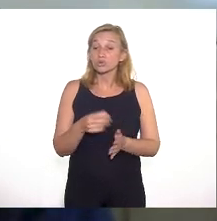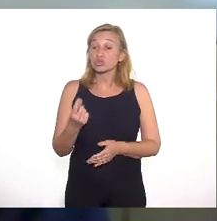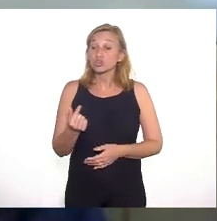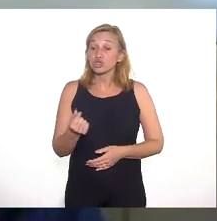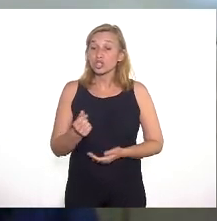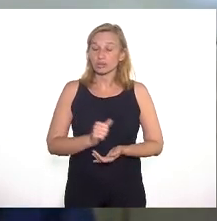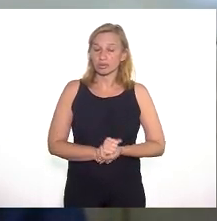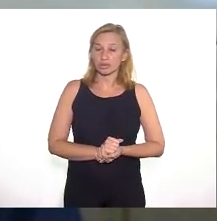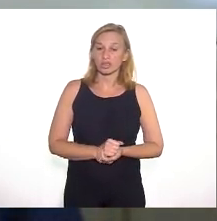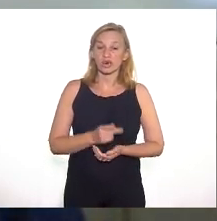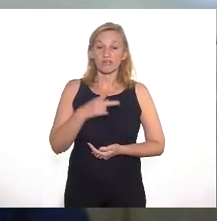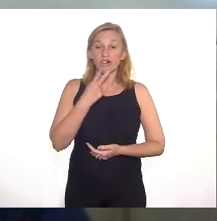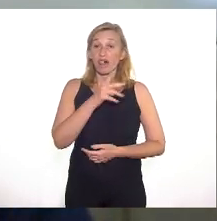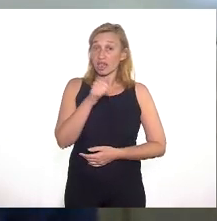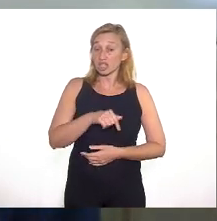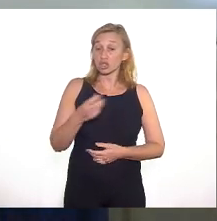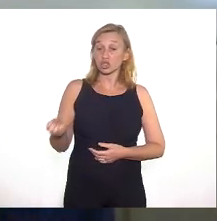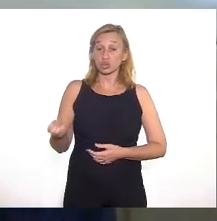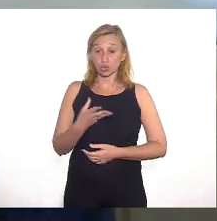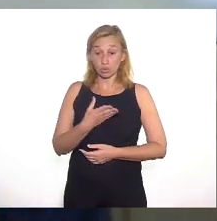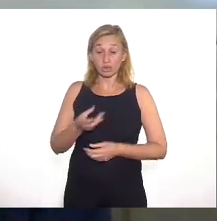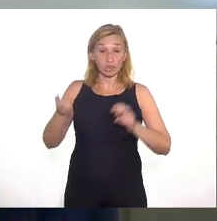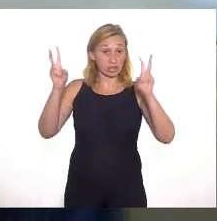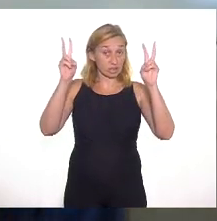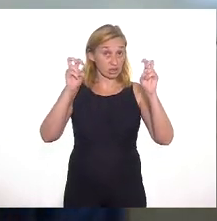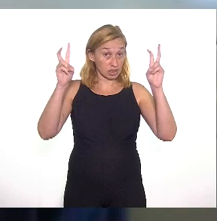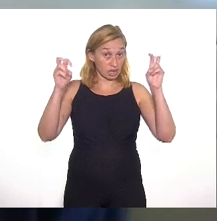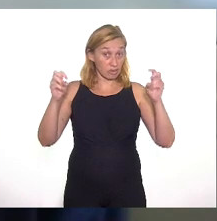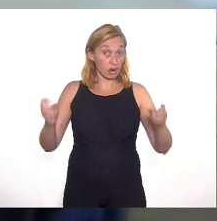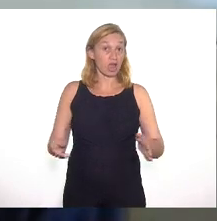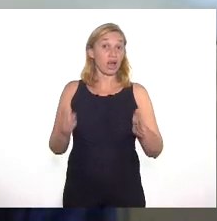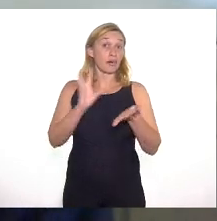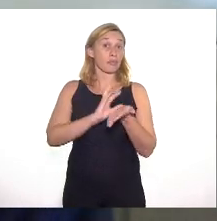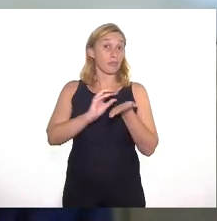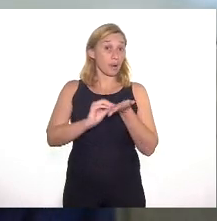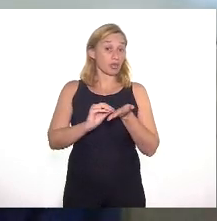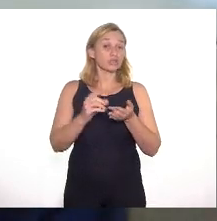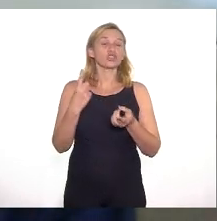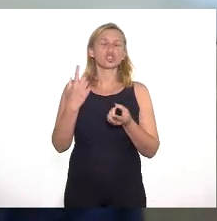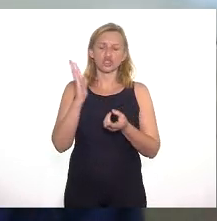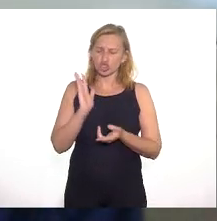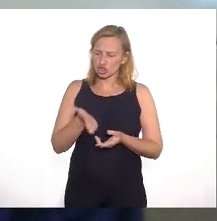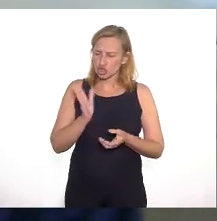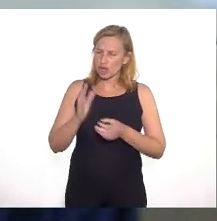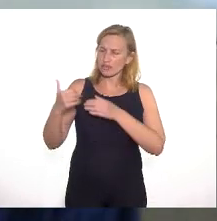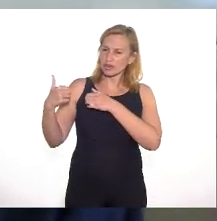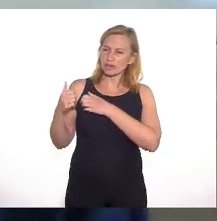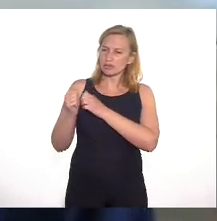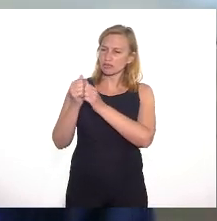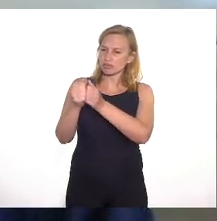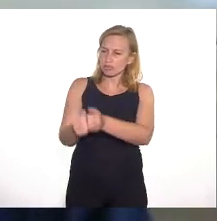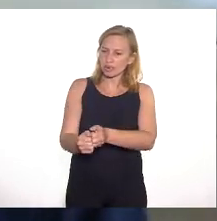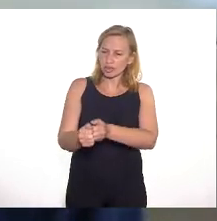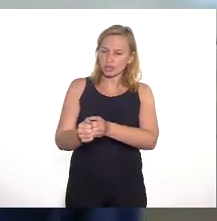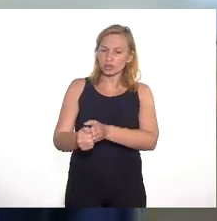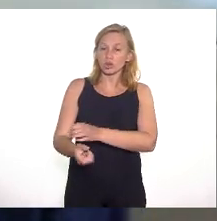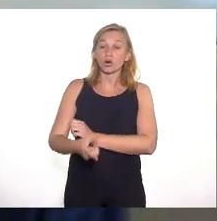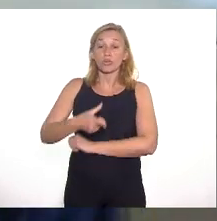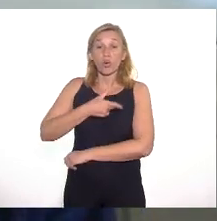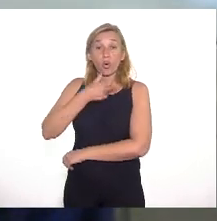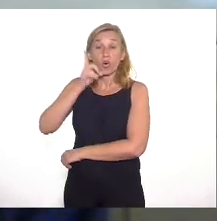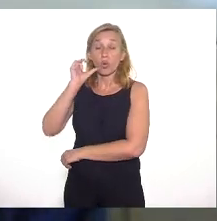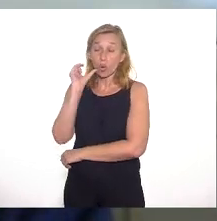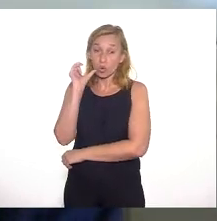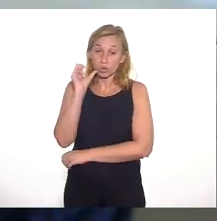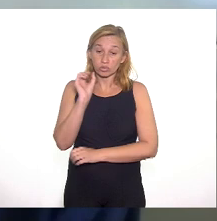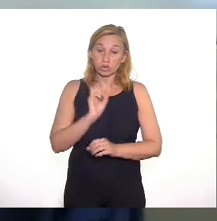Então, estou trazendo novamente esse tema à pauta, porque a gente já vem acompanhando, mas como ontem